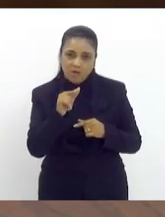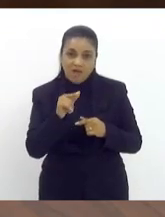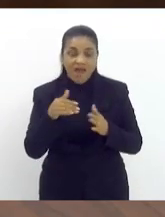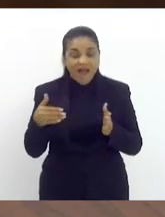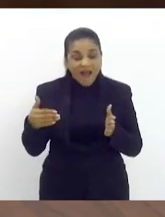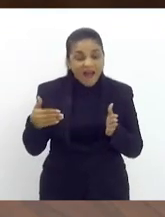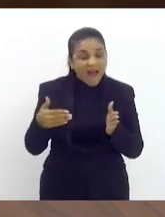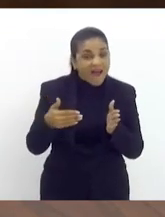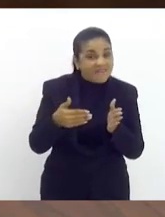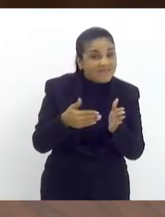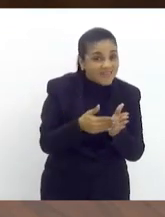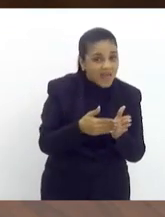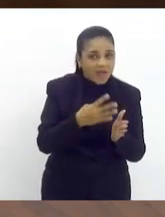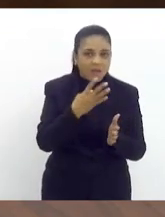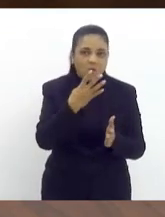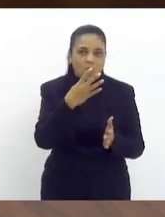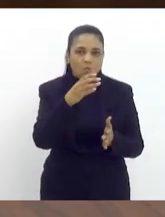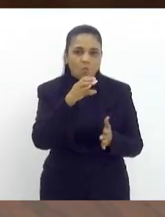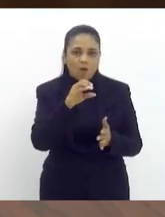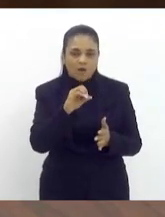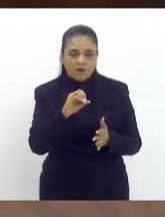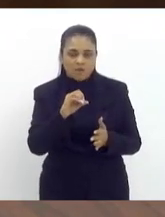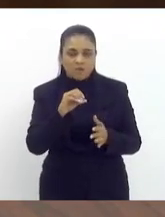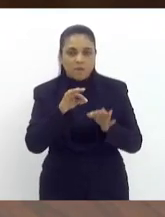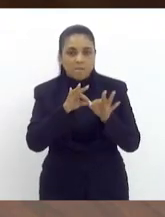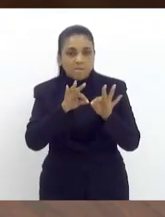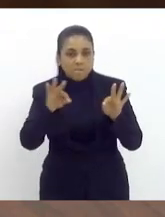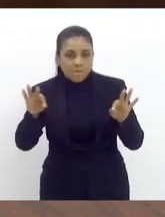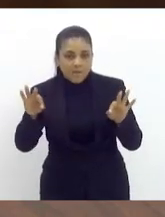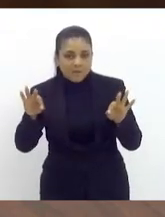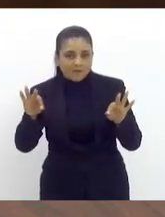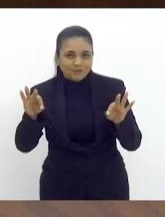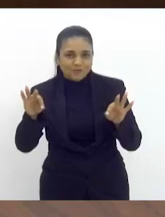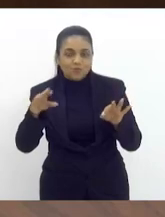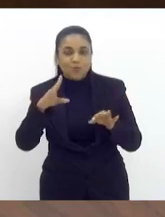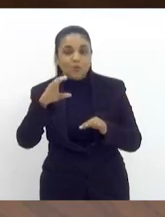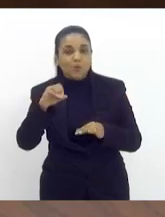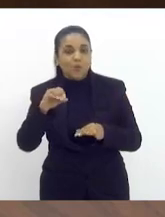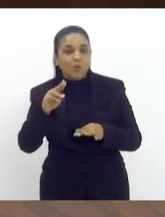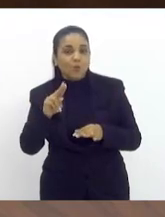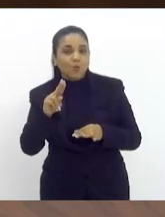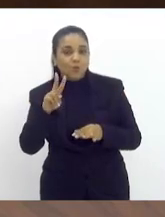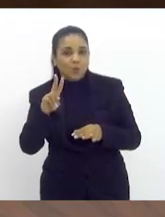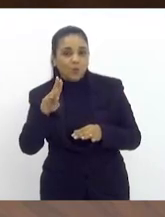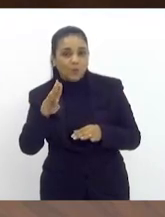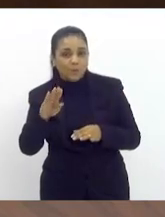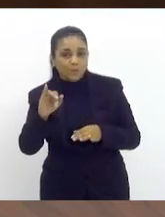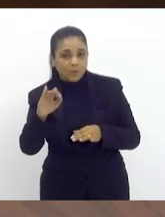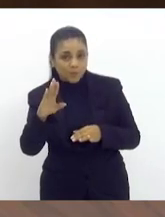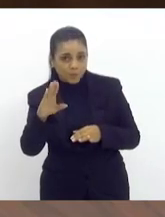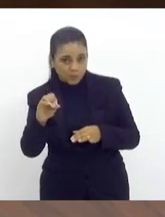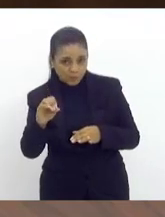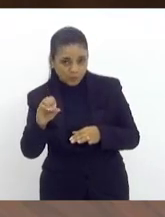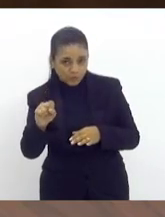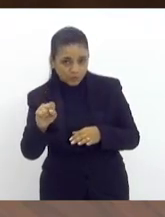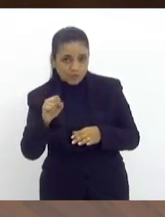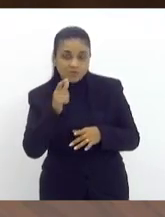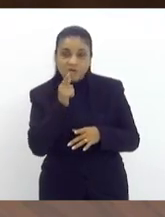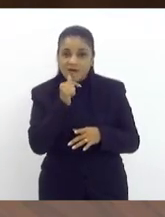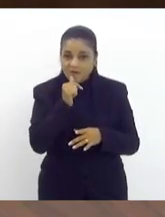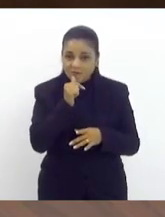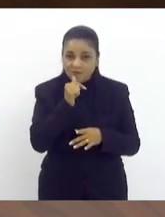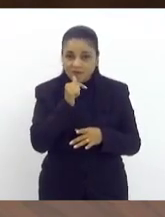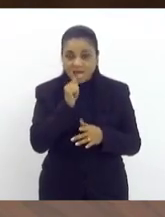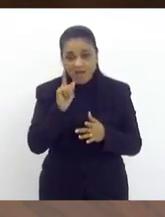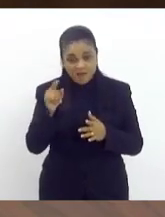40 metros cúbicos. Até 40 metros cúbicos, para aquela comunidade, você paga a tarifa social.